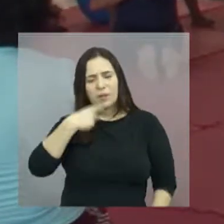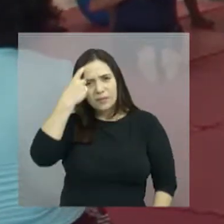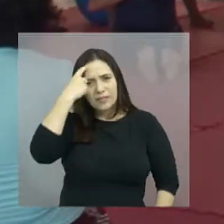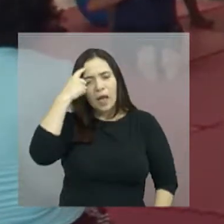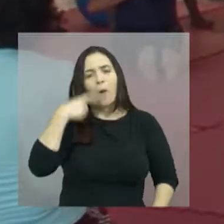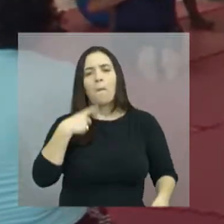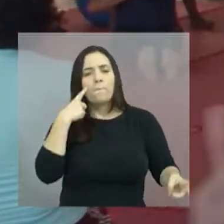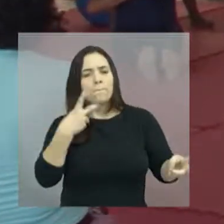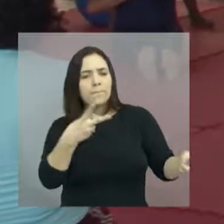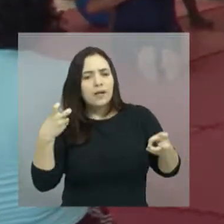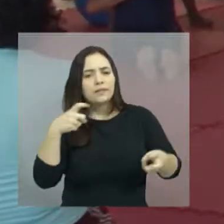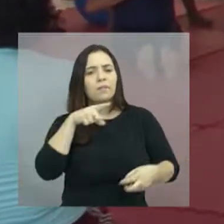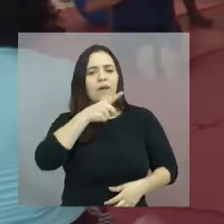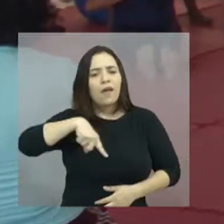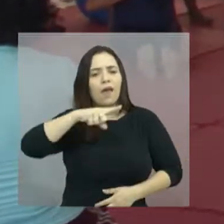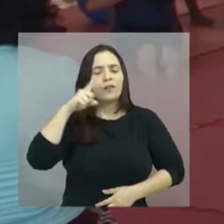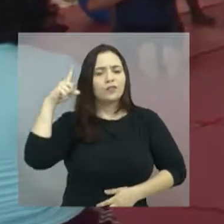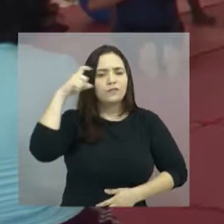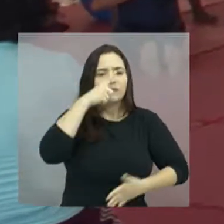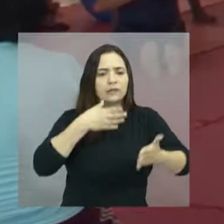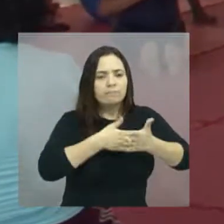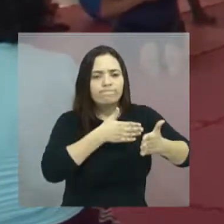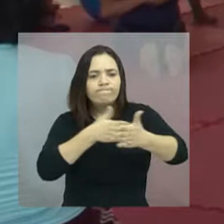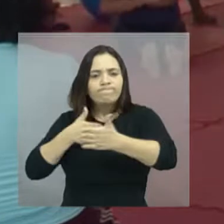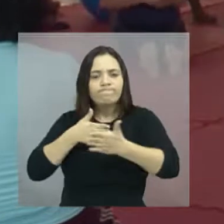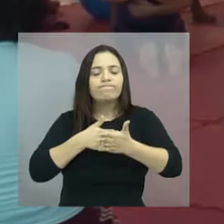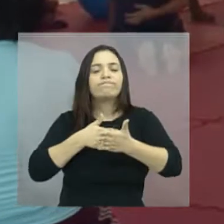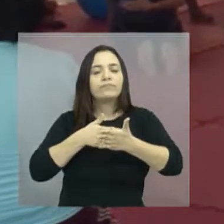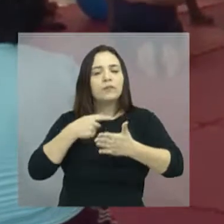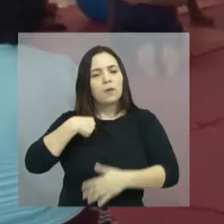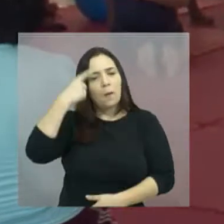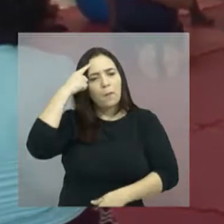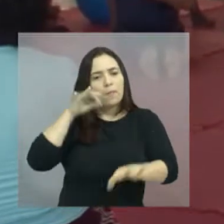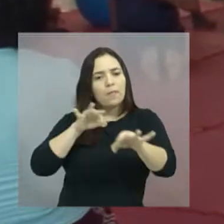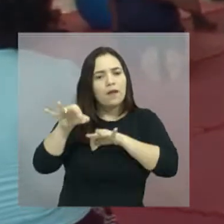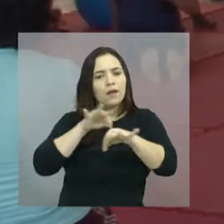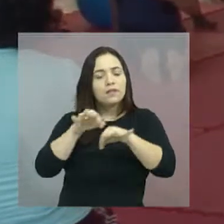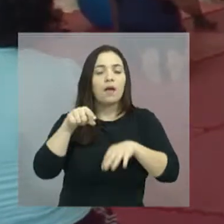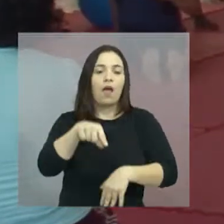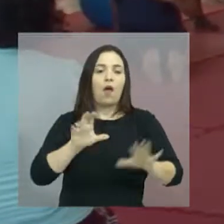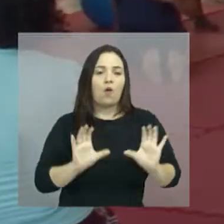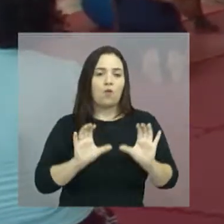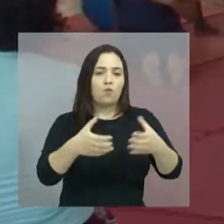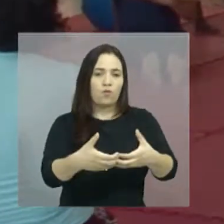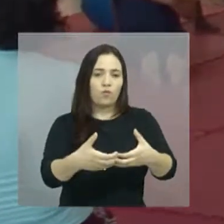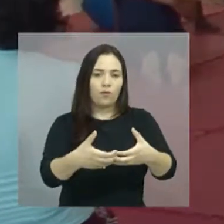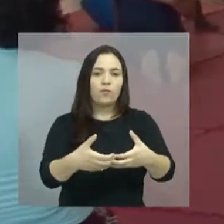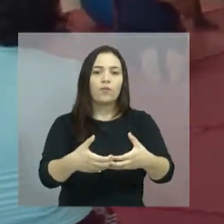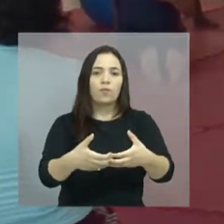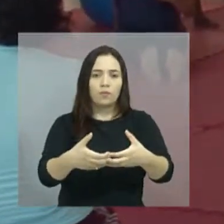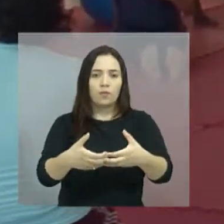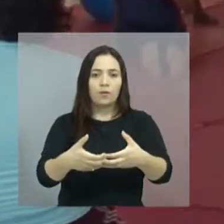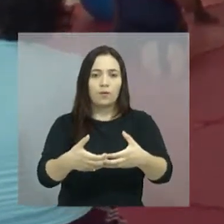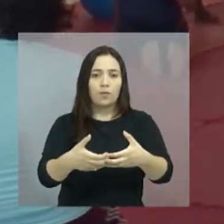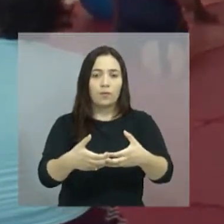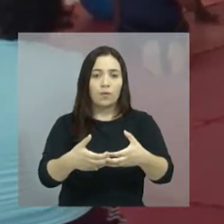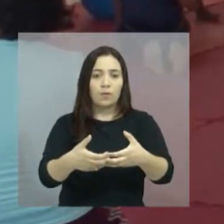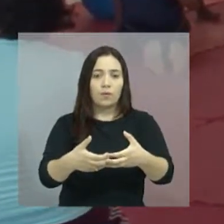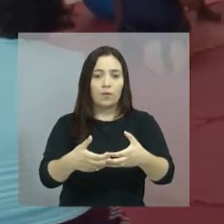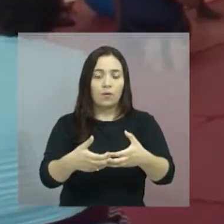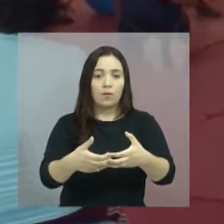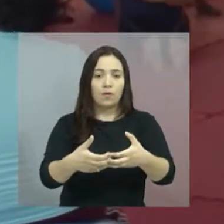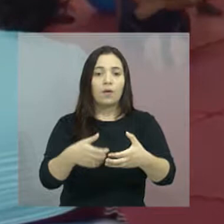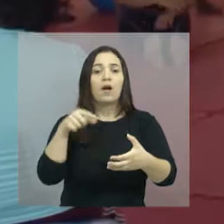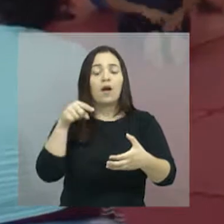muita flexibilidade, muita atividade, exercício e tudo. Então, por isso eu pensei em fazer um grupo, um coletivo, porque quando você faz um grupo, você